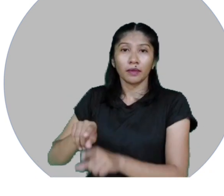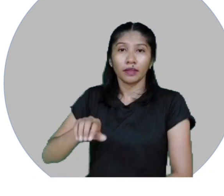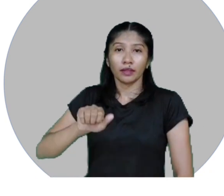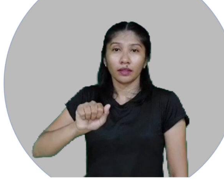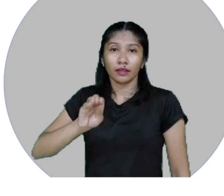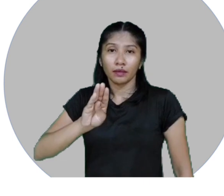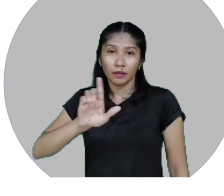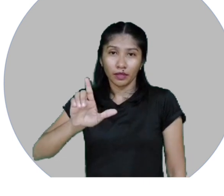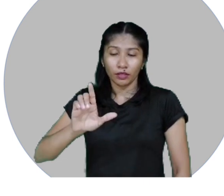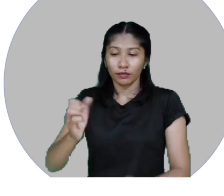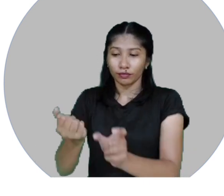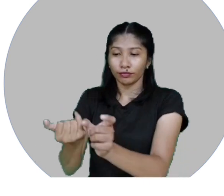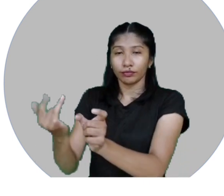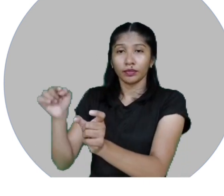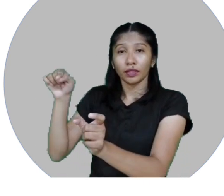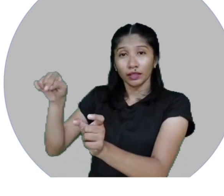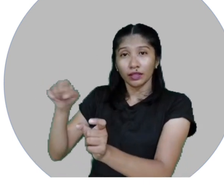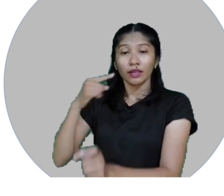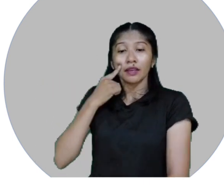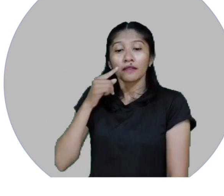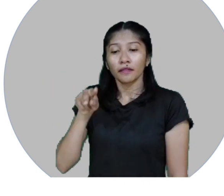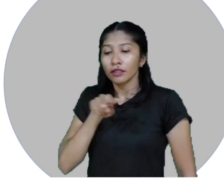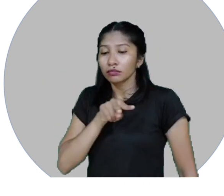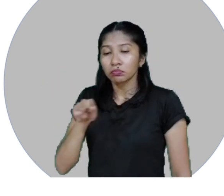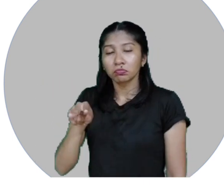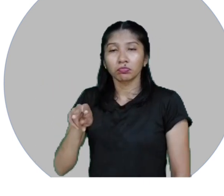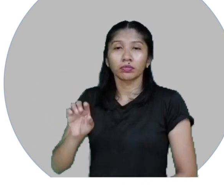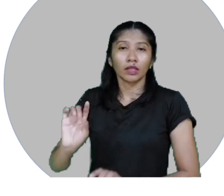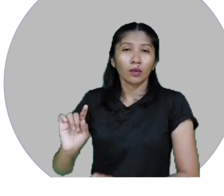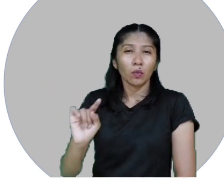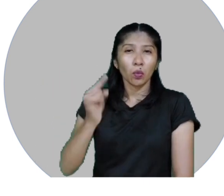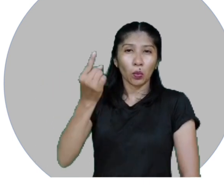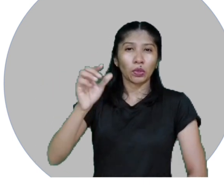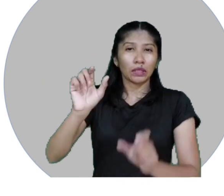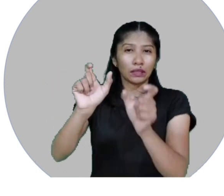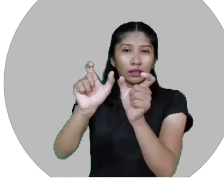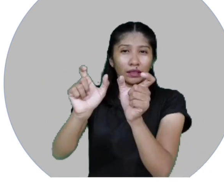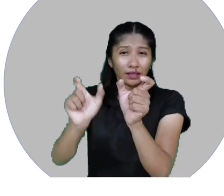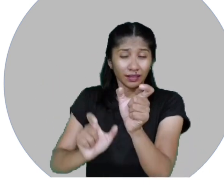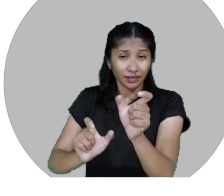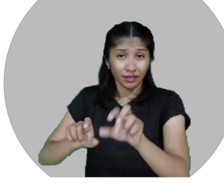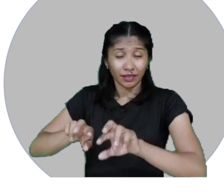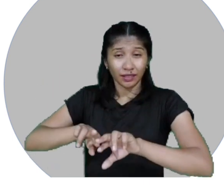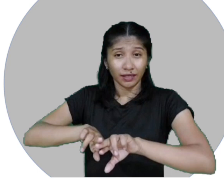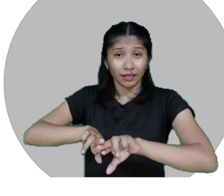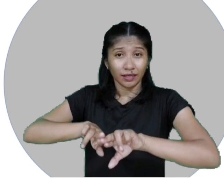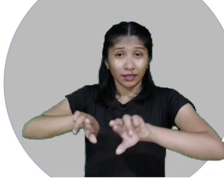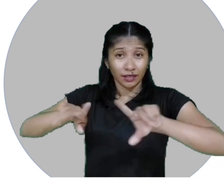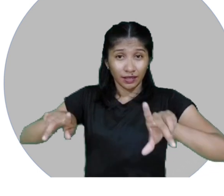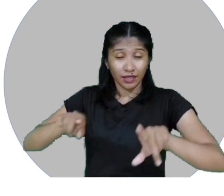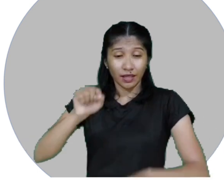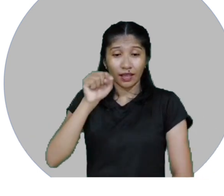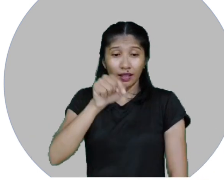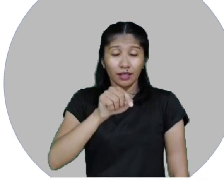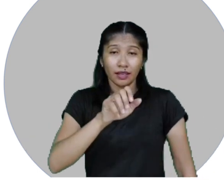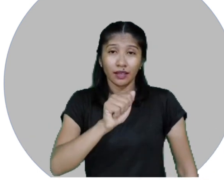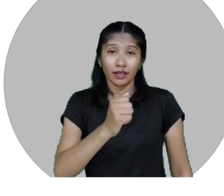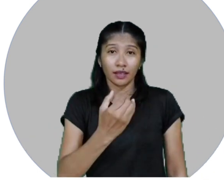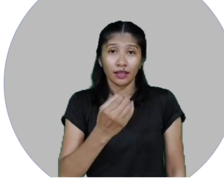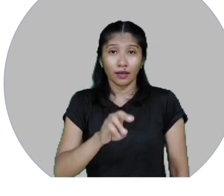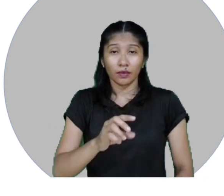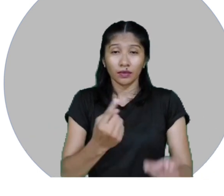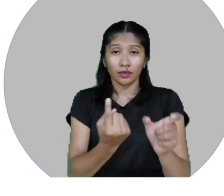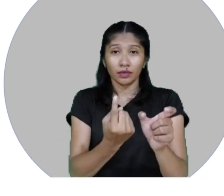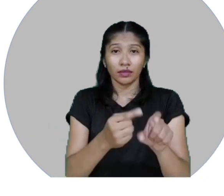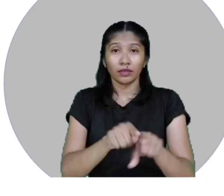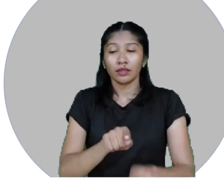no plural. Sendo assim, as únicas desinências inconfundíveis é o acusativo singular,